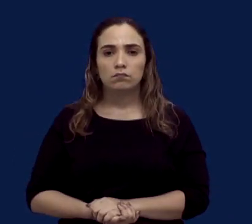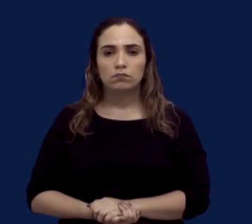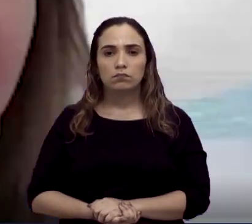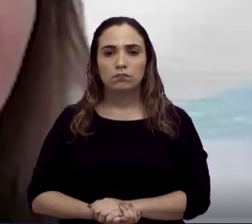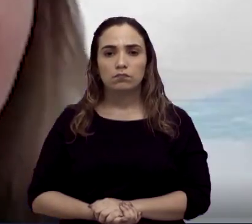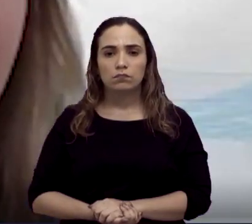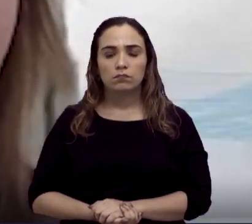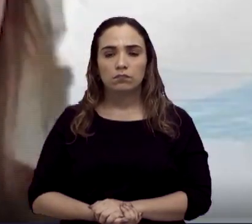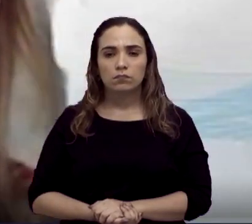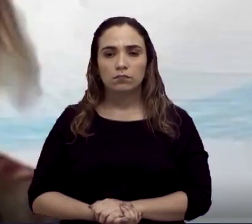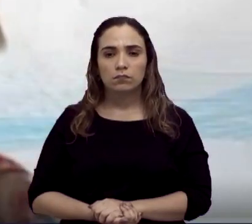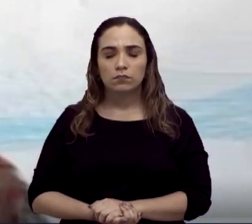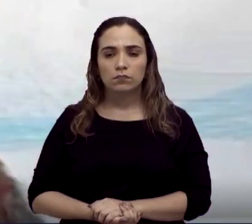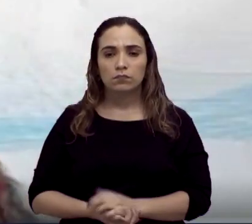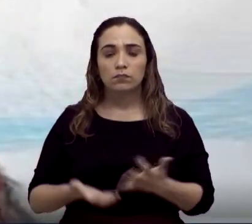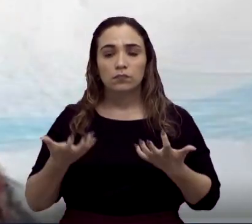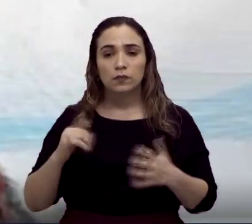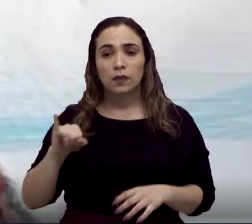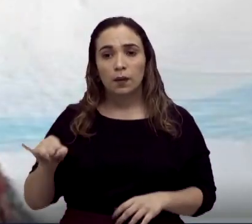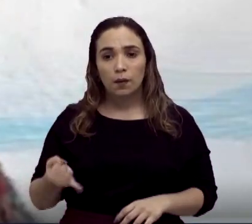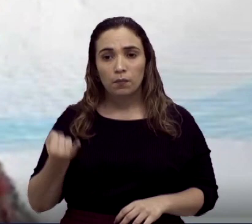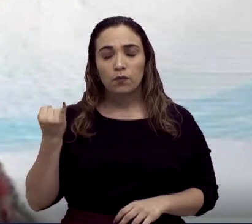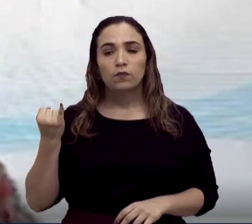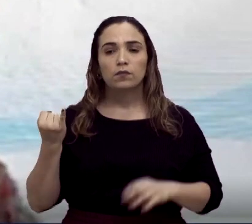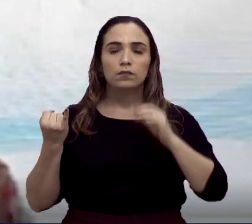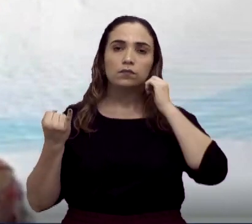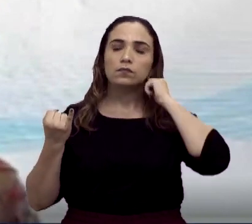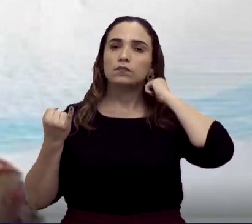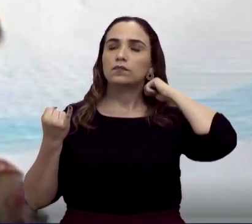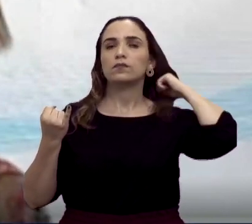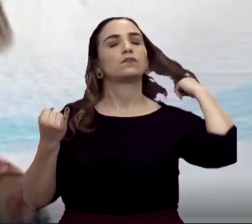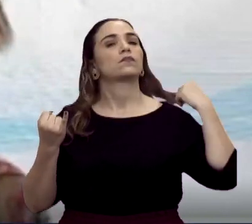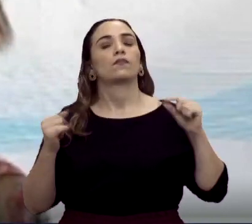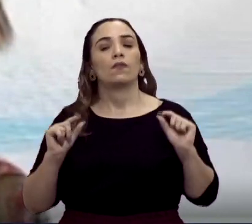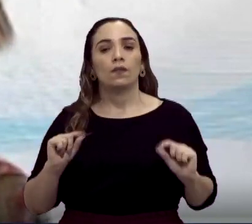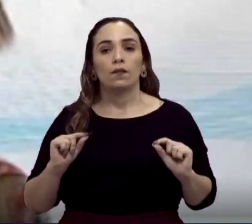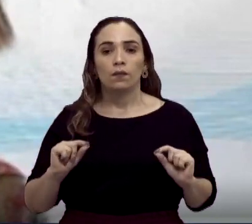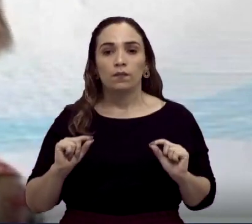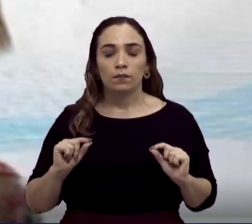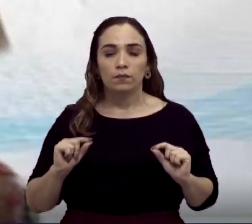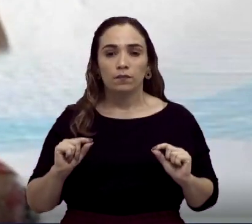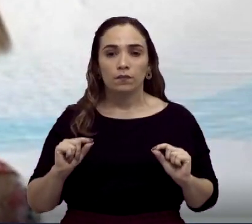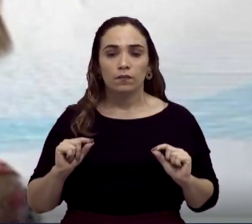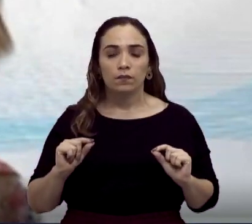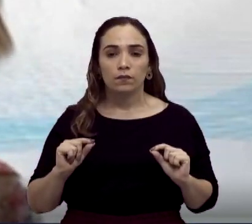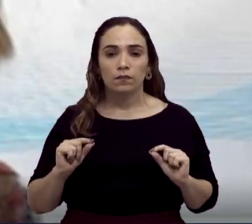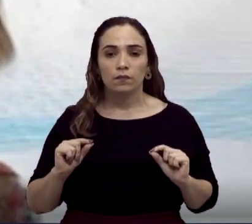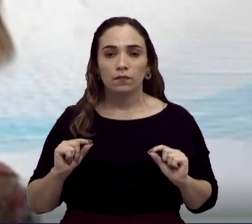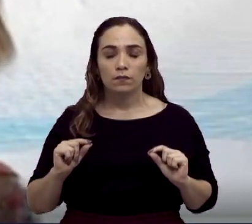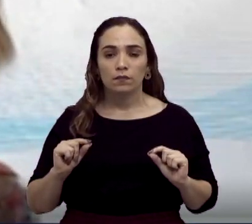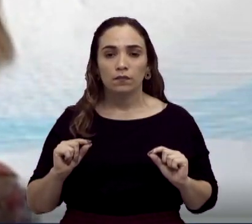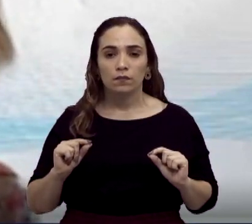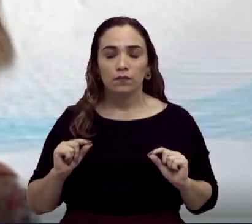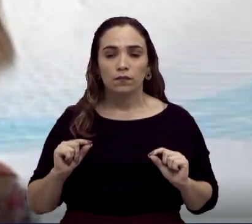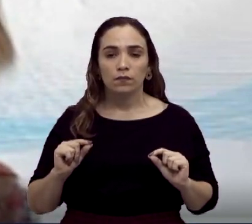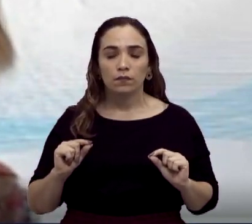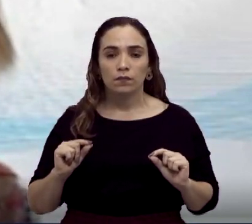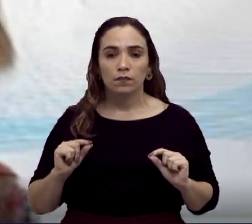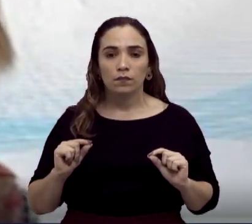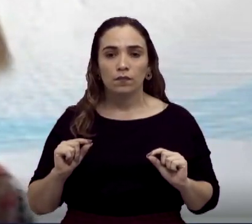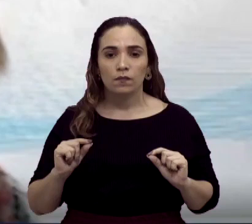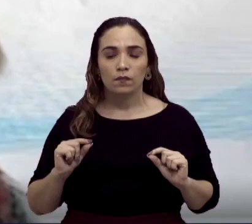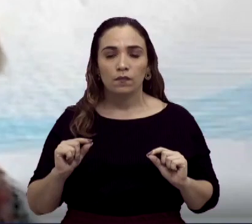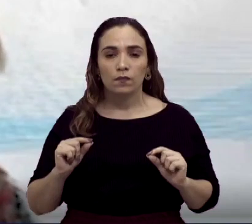Não, eu queria aproveitar já também, sabe, porque assim, a gente já, como eu disse, a gente começou